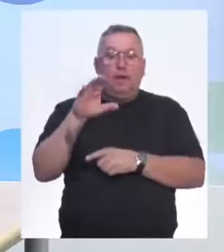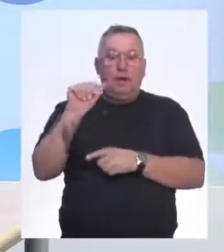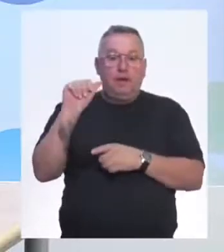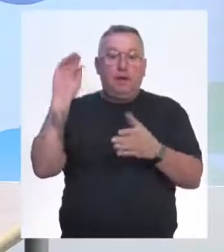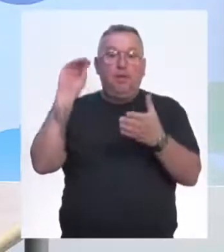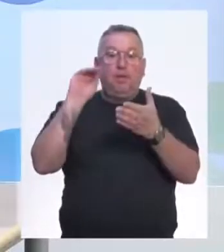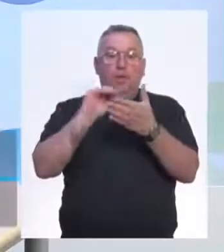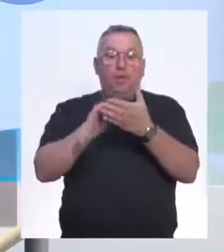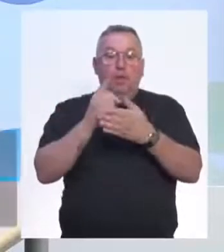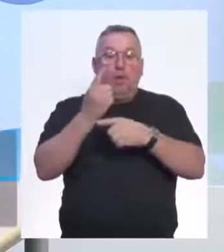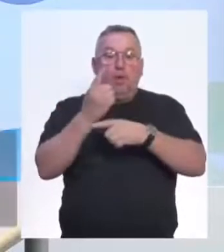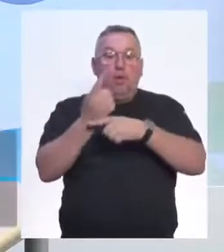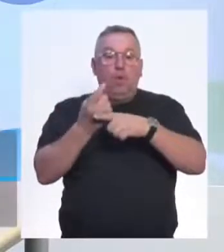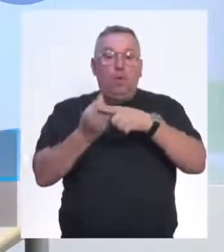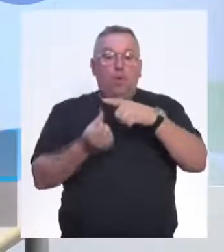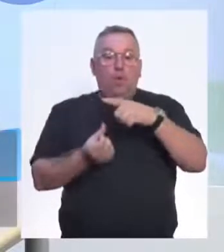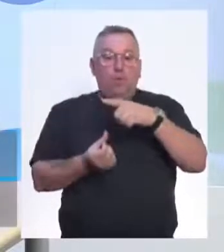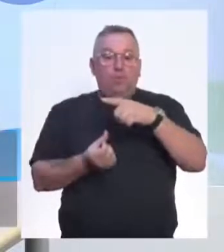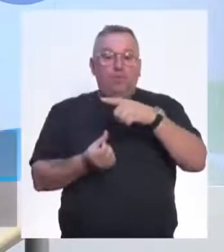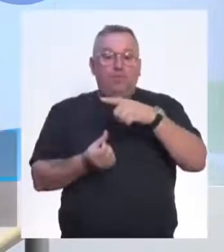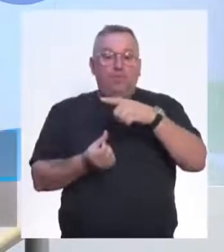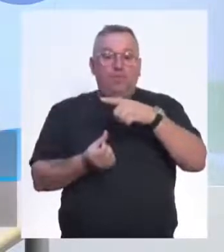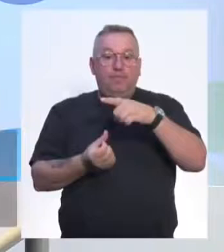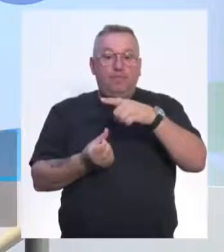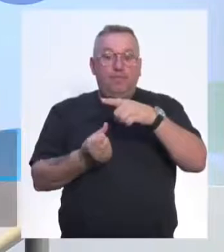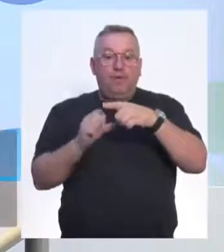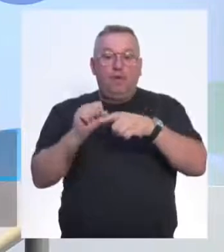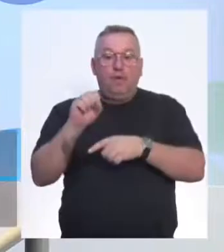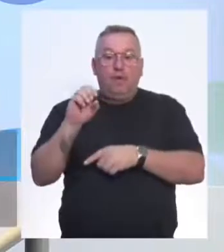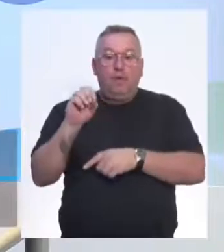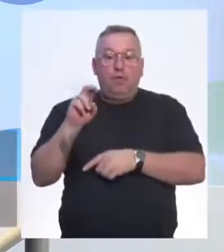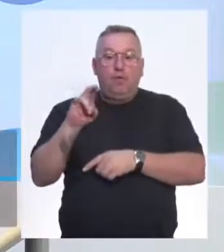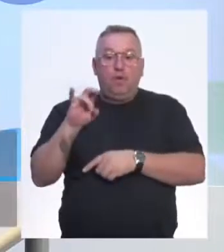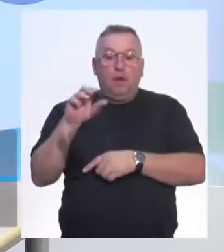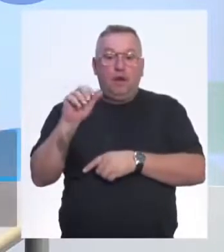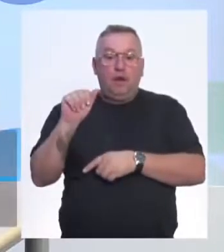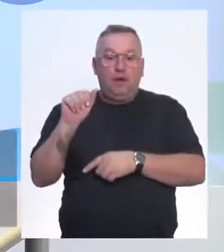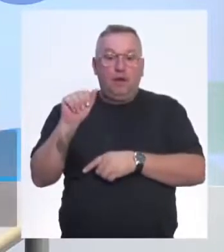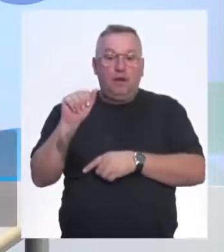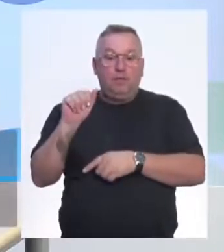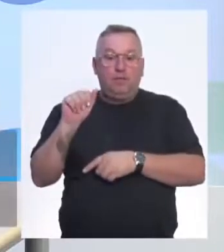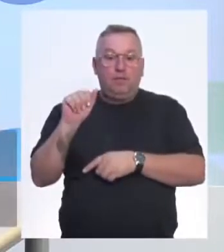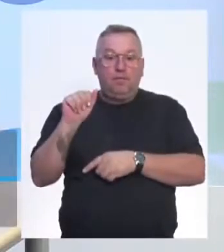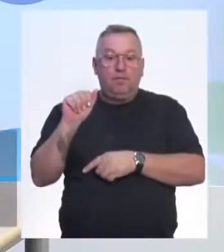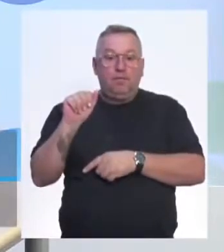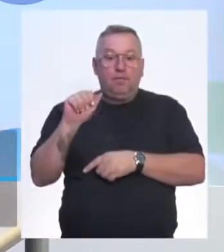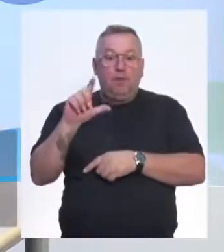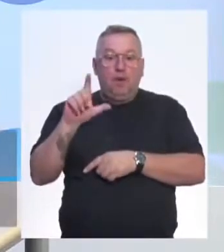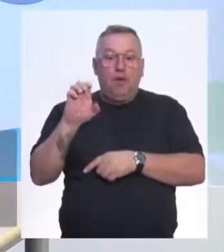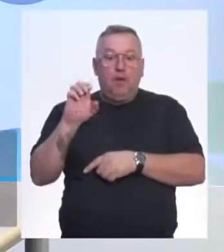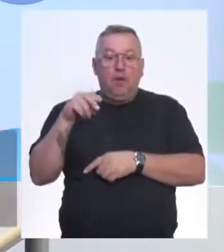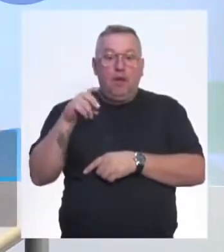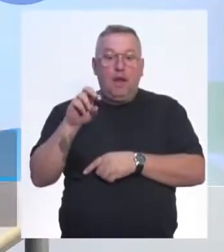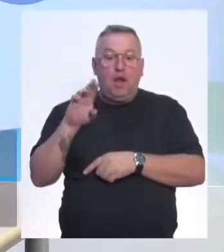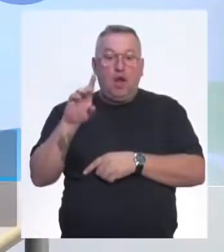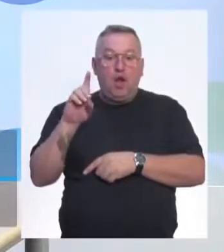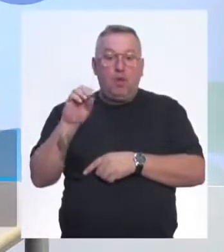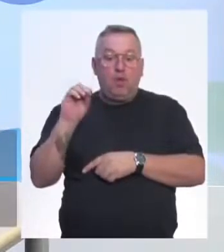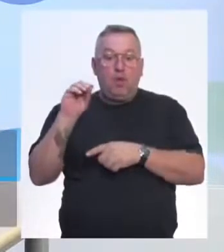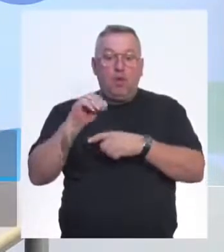ela colocou 1/6. A Soraya e Cadê? O Leonardo